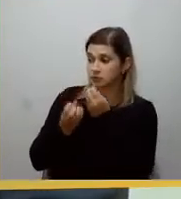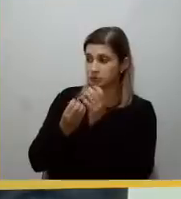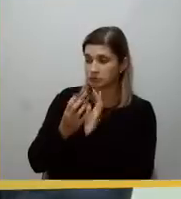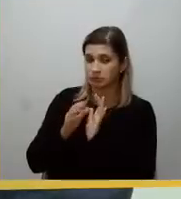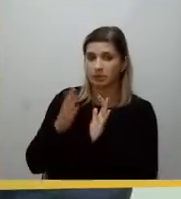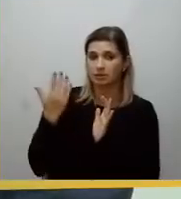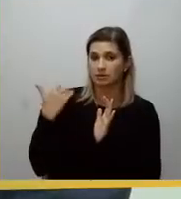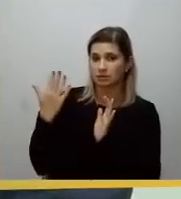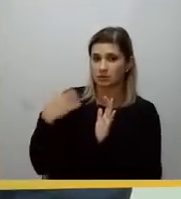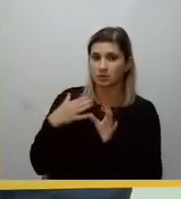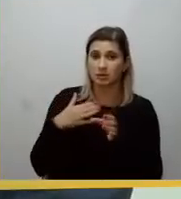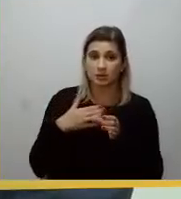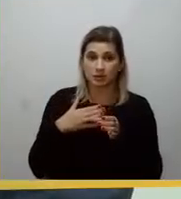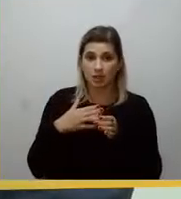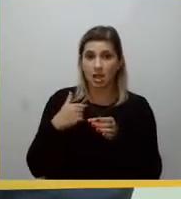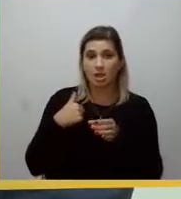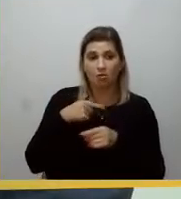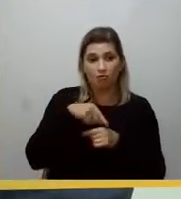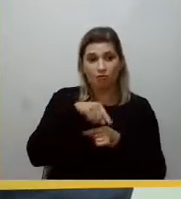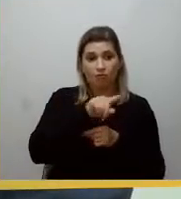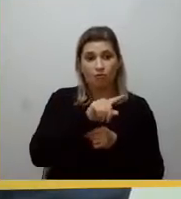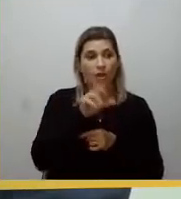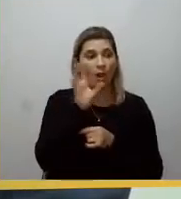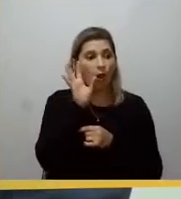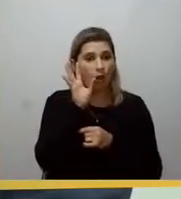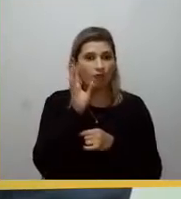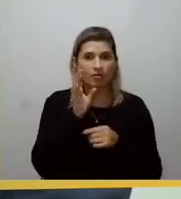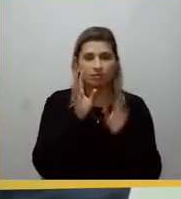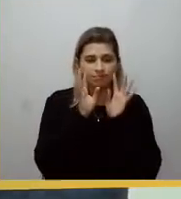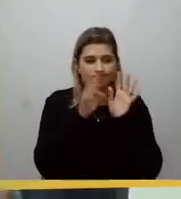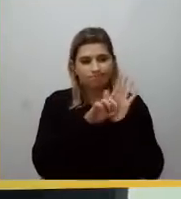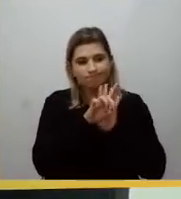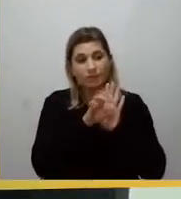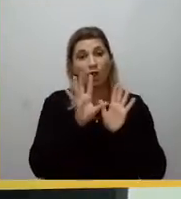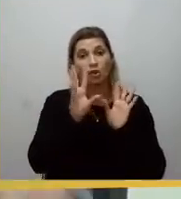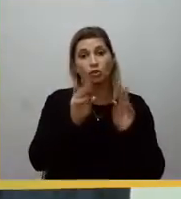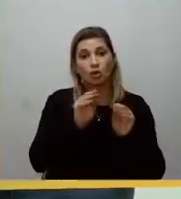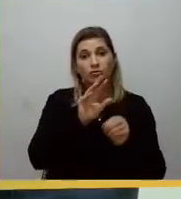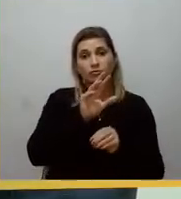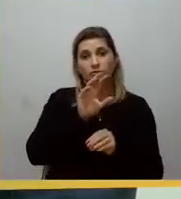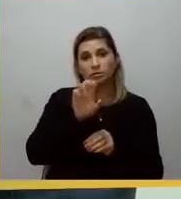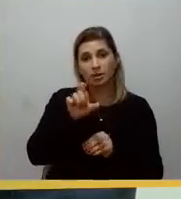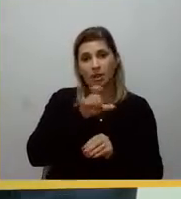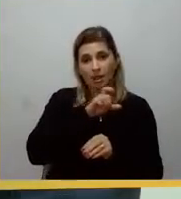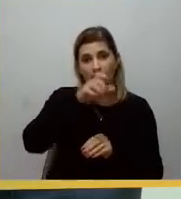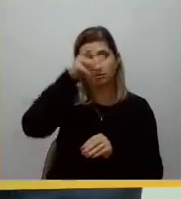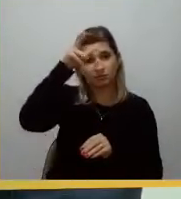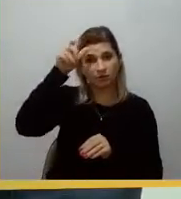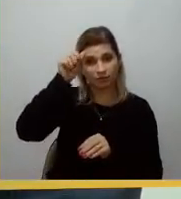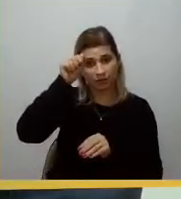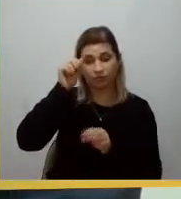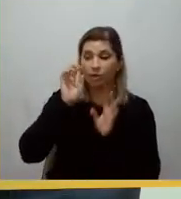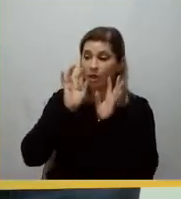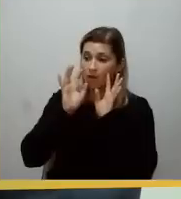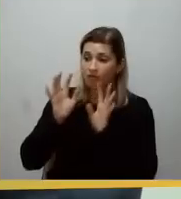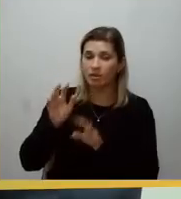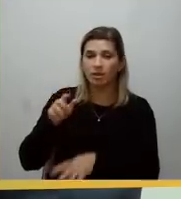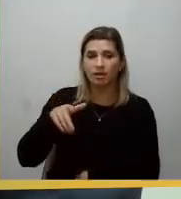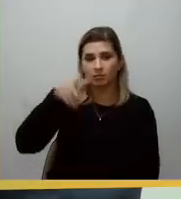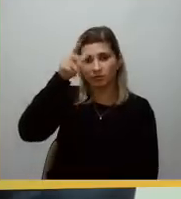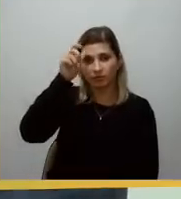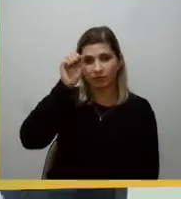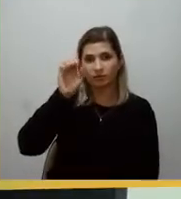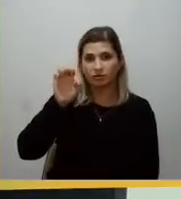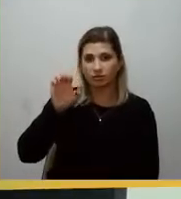municipalizar, eu fui ouvir todos os ex-prefeitos, o que eles achavam. E fui ouvir o doutor Celso. E ele disse para mim que ele sempre foi